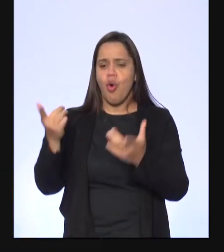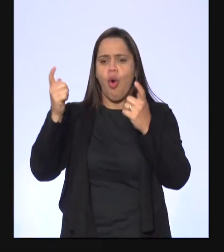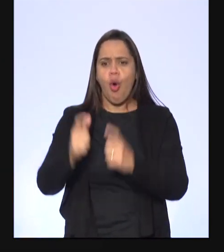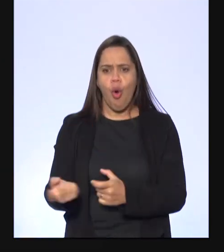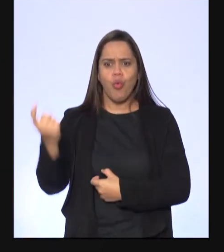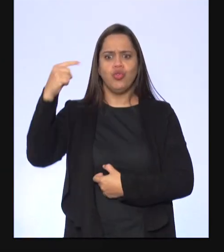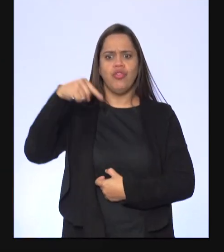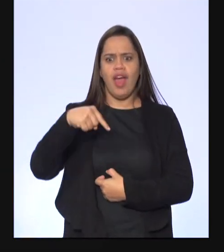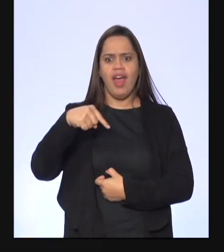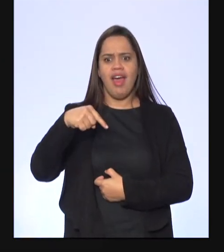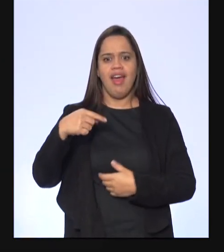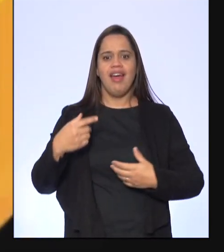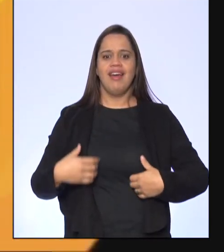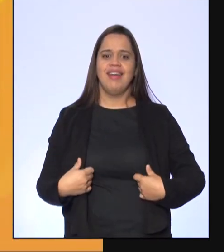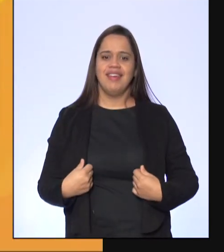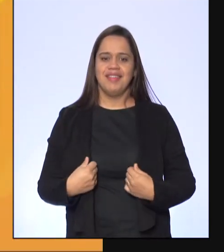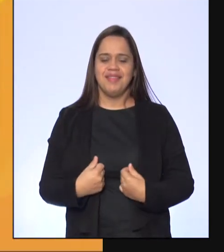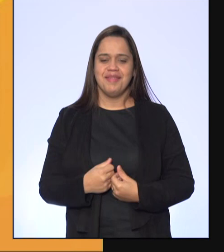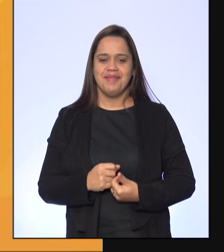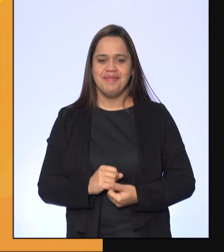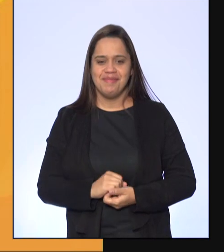Vem!